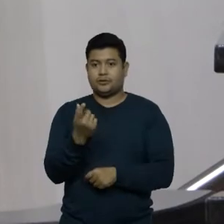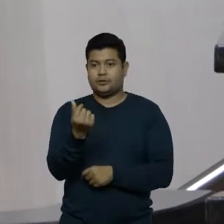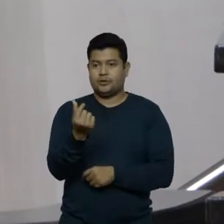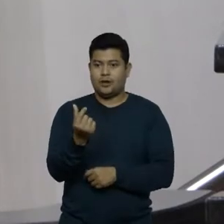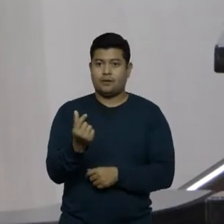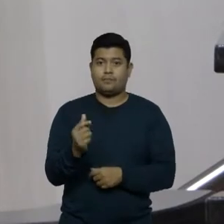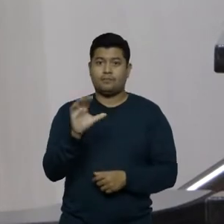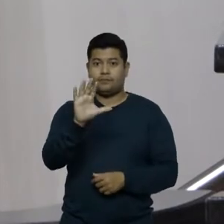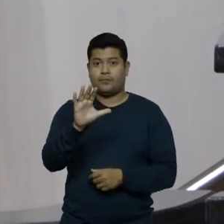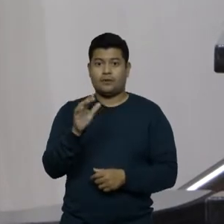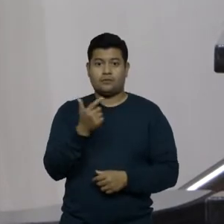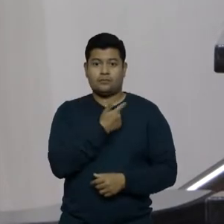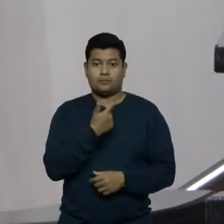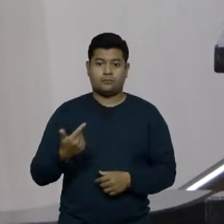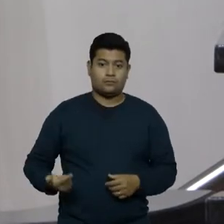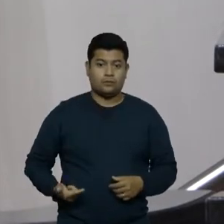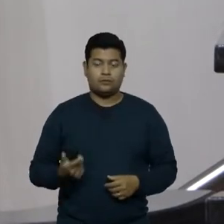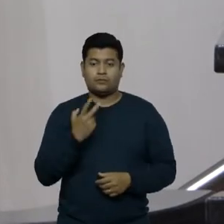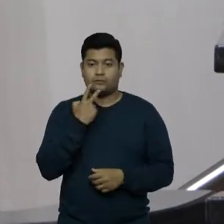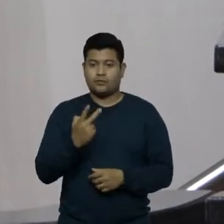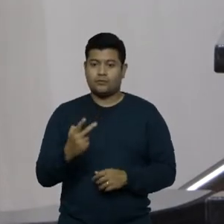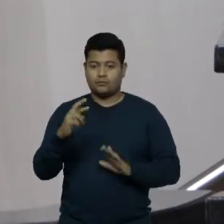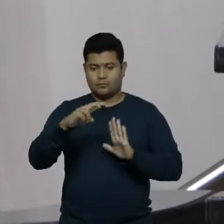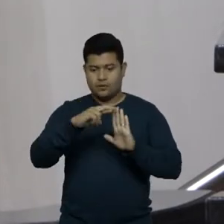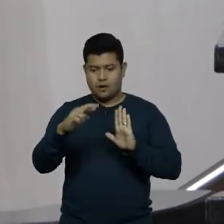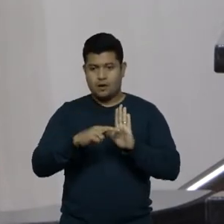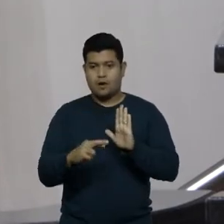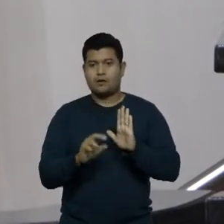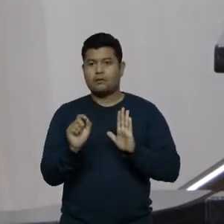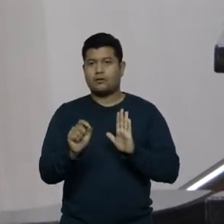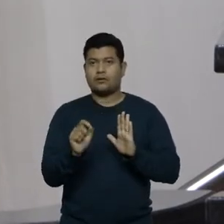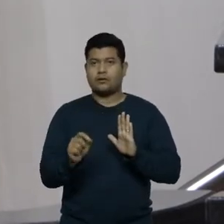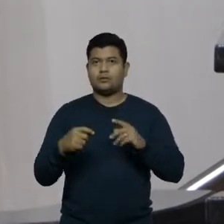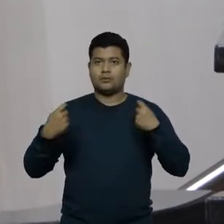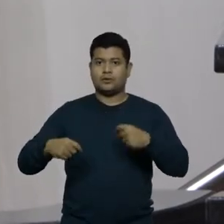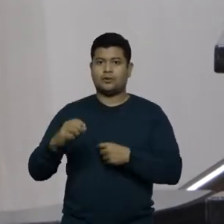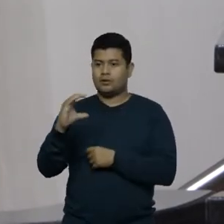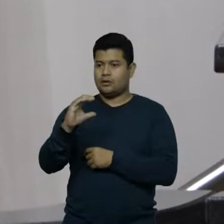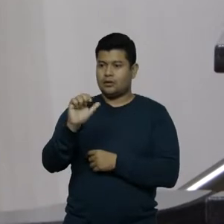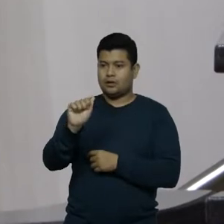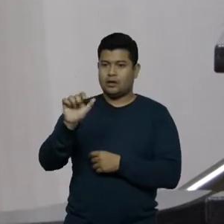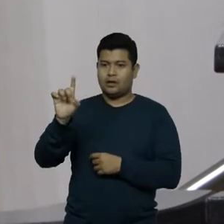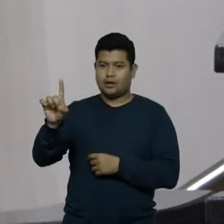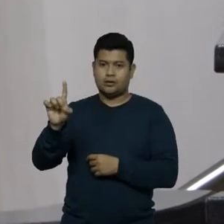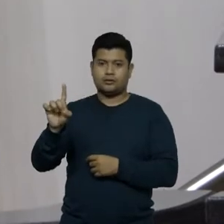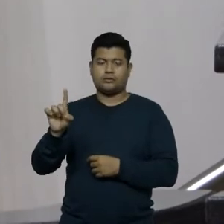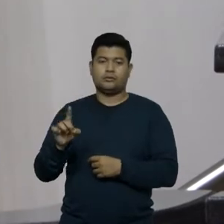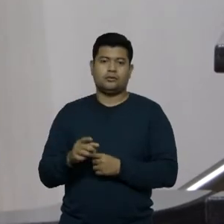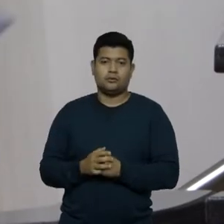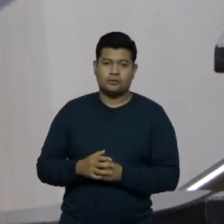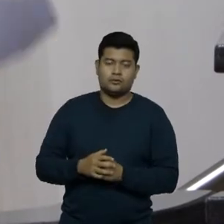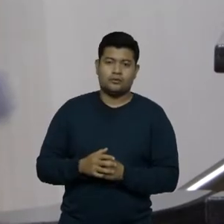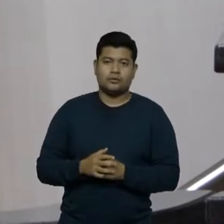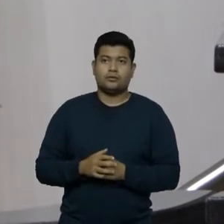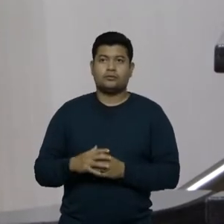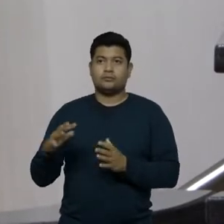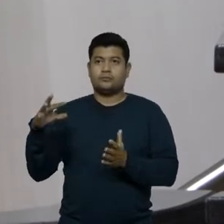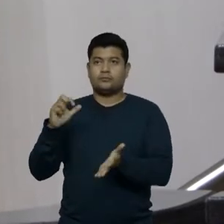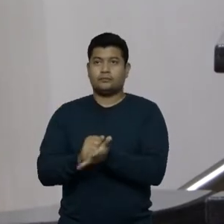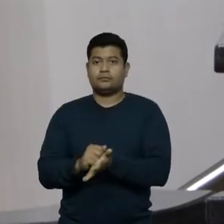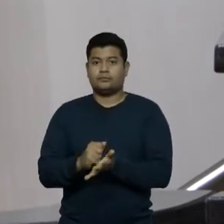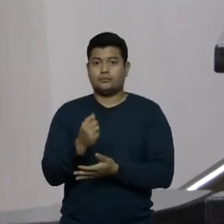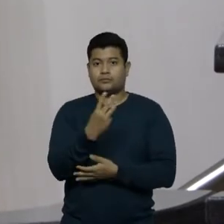o governo e para receber esse auxílio tinha que estar lá no cade no cadastro único inscrito em